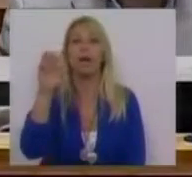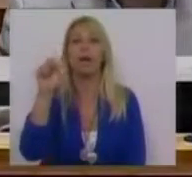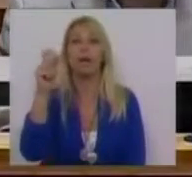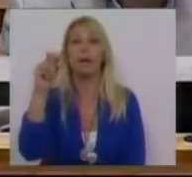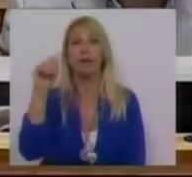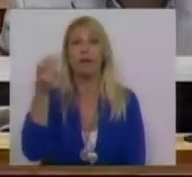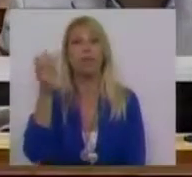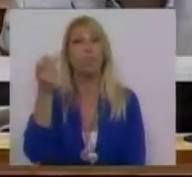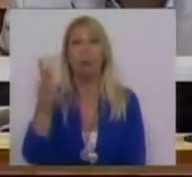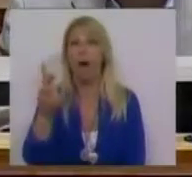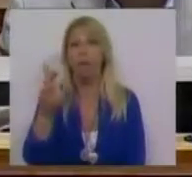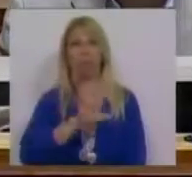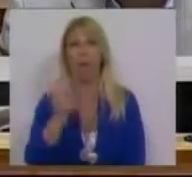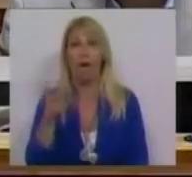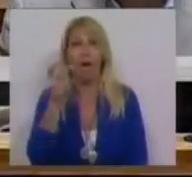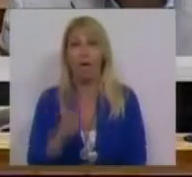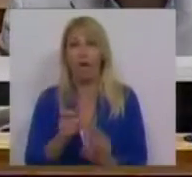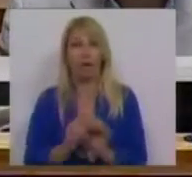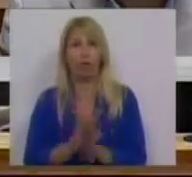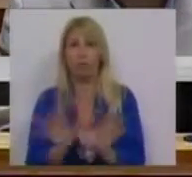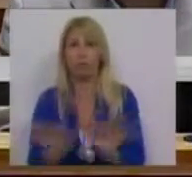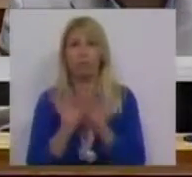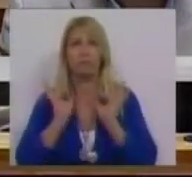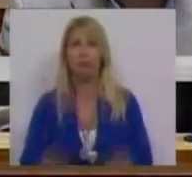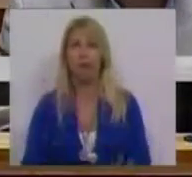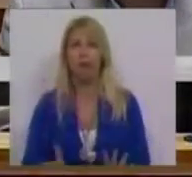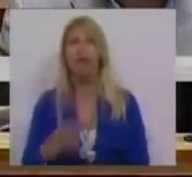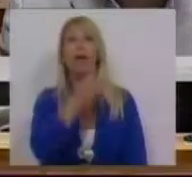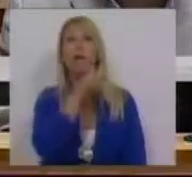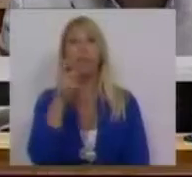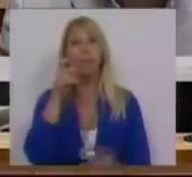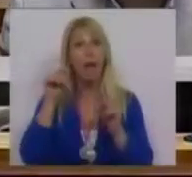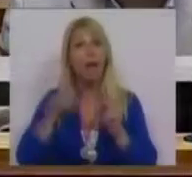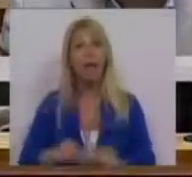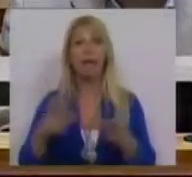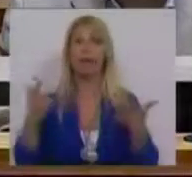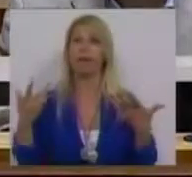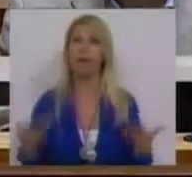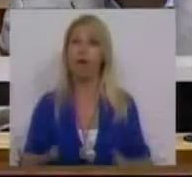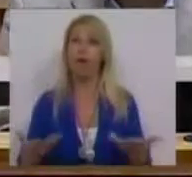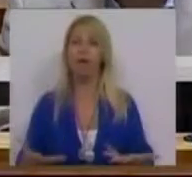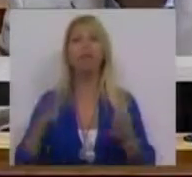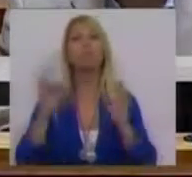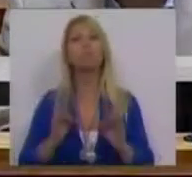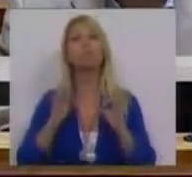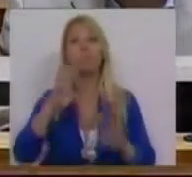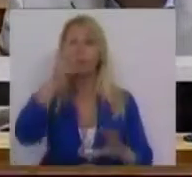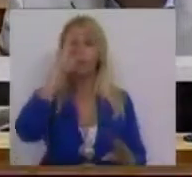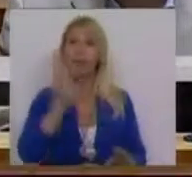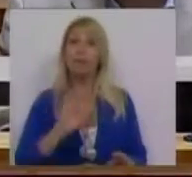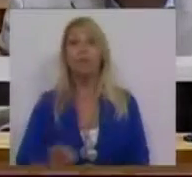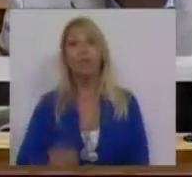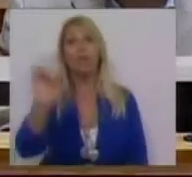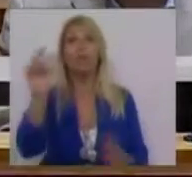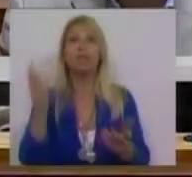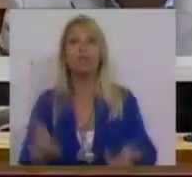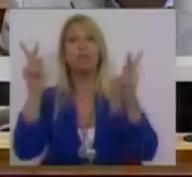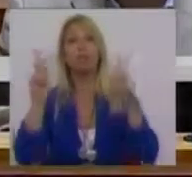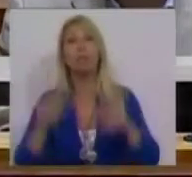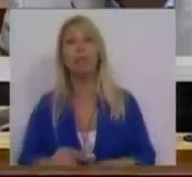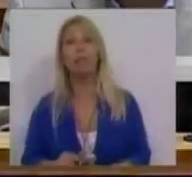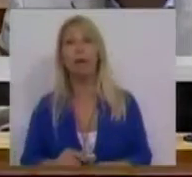mesma. E o compromisso aqui e agora é exatamente o saber dessa vossa